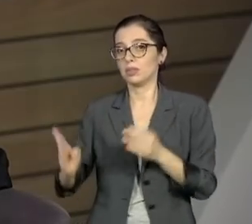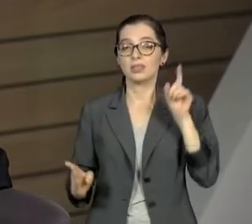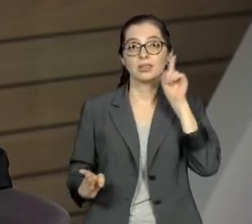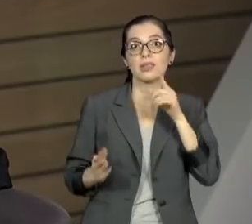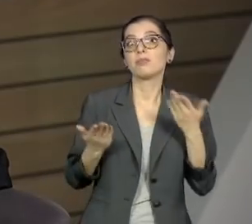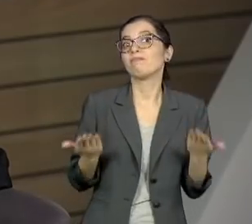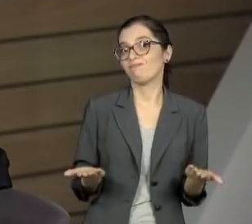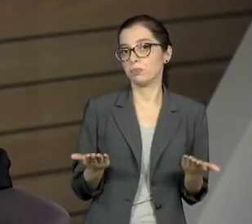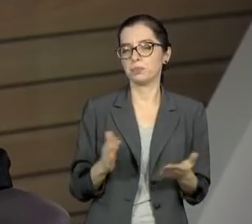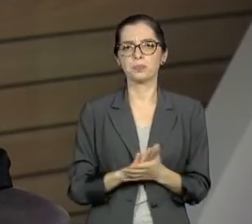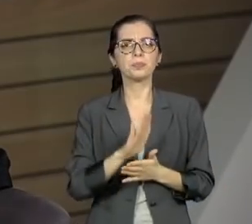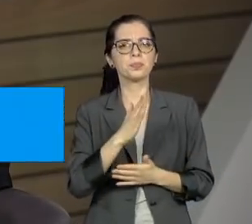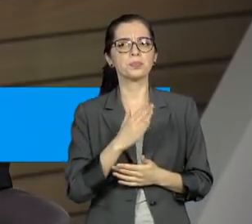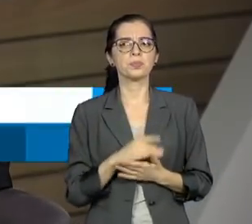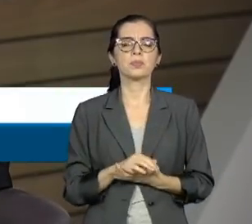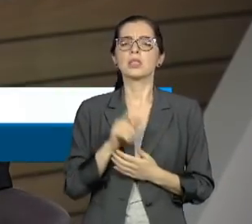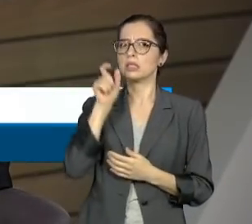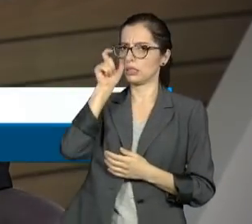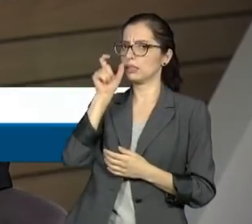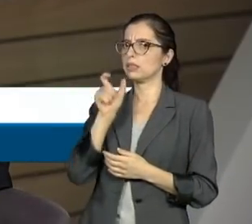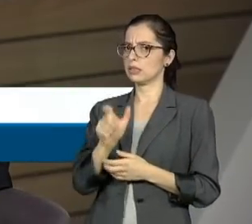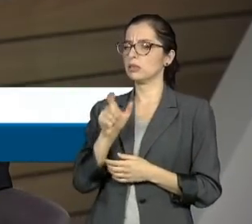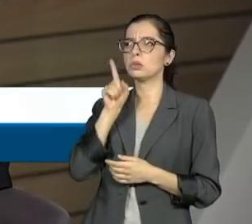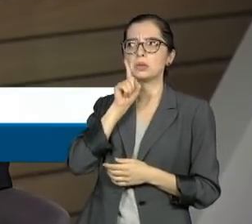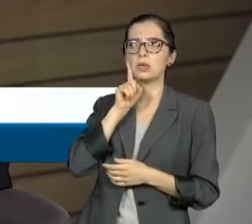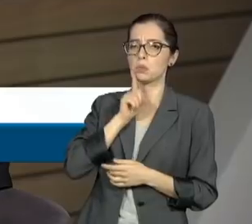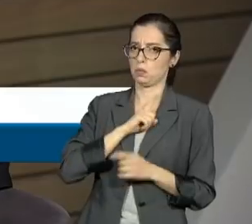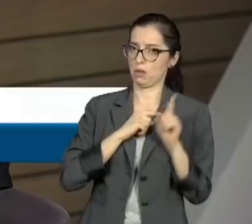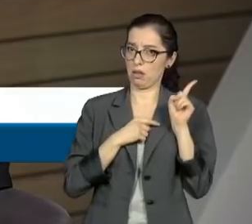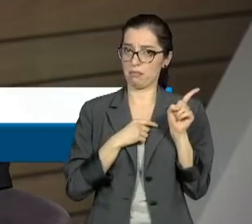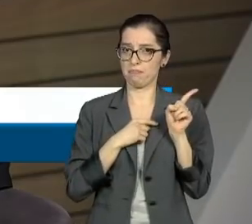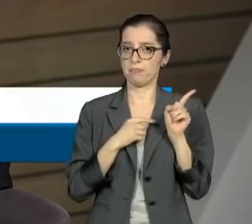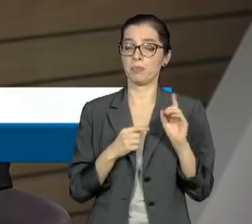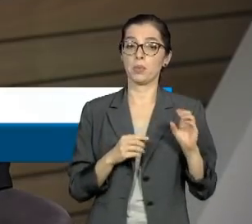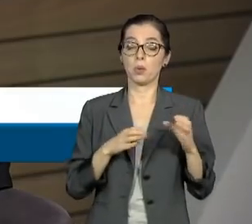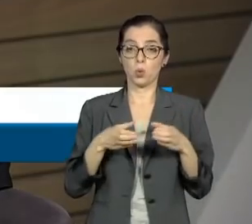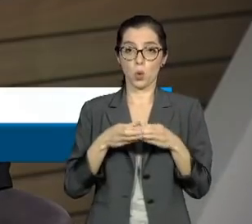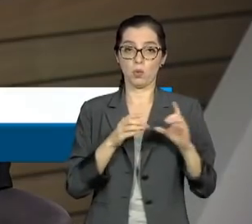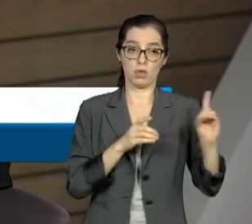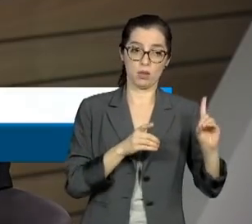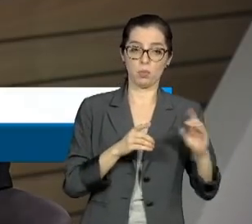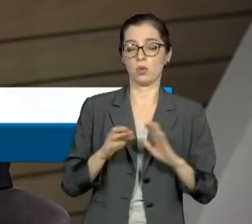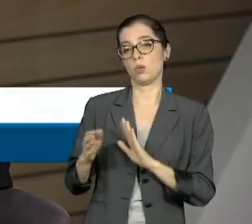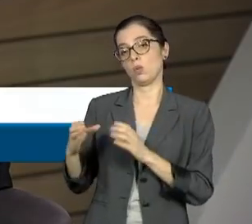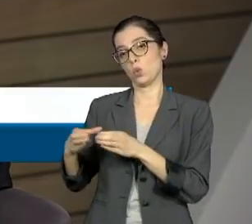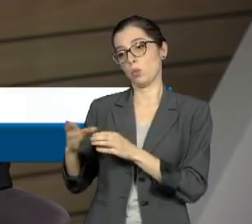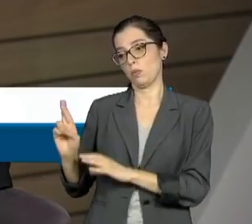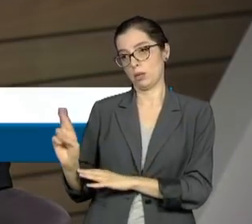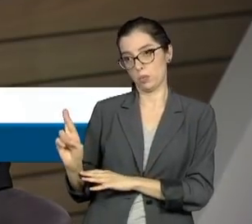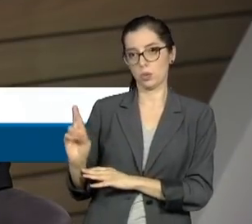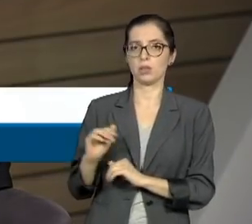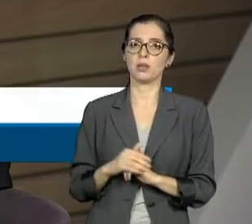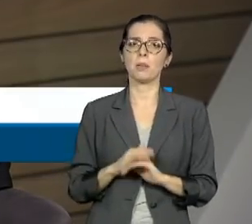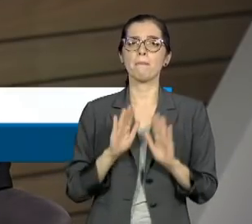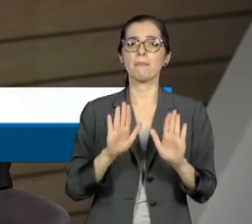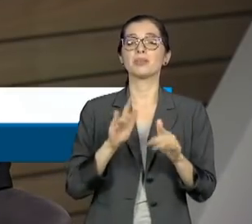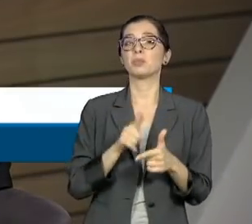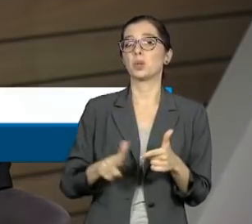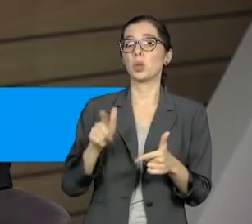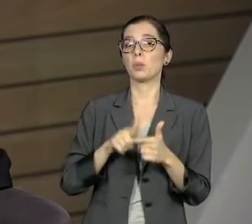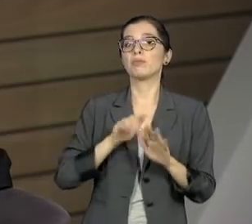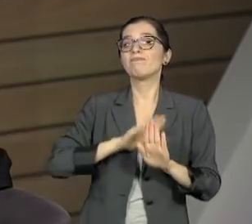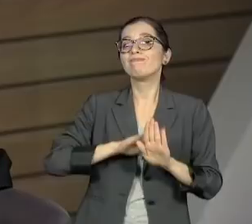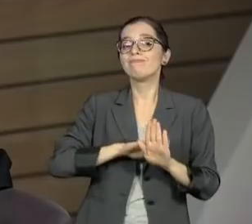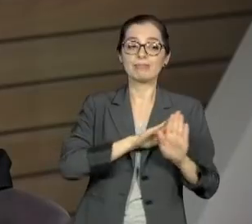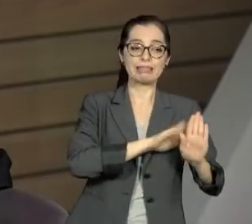interesse dos Estados Unidos, seja um governo democrata ou um governo republicano, que é a China, né? Os Estados Unidos estão em meio a uma